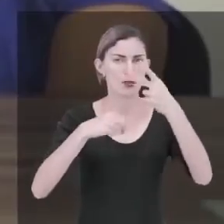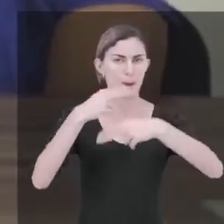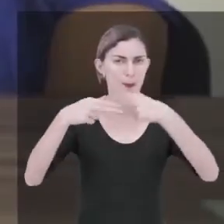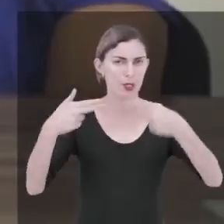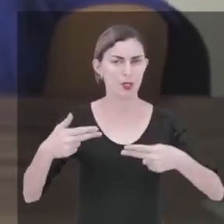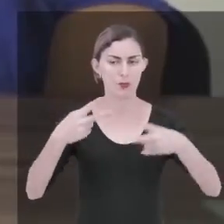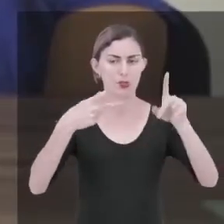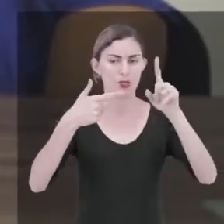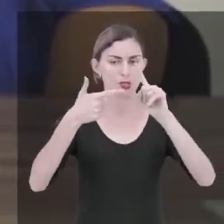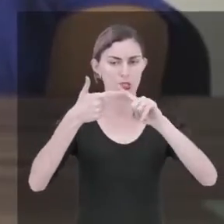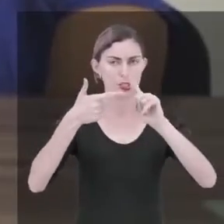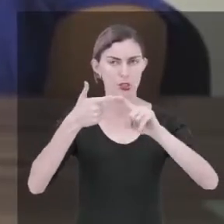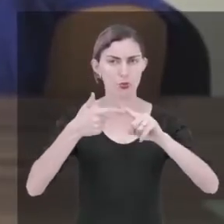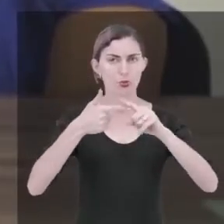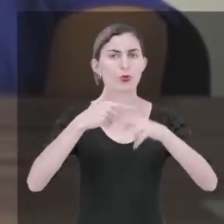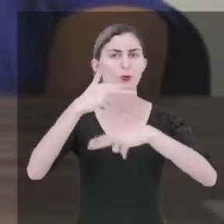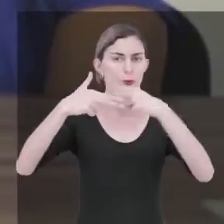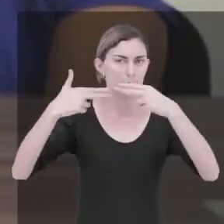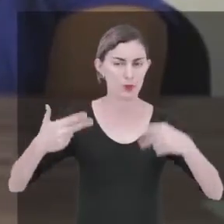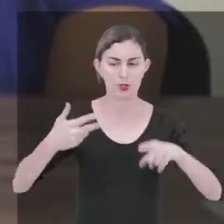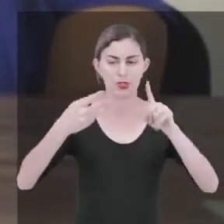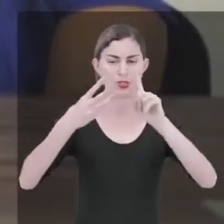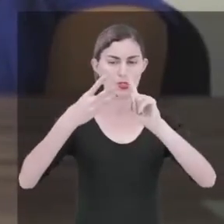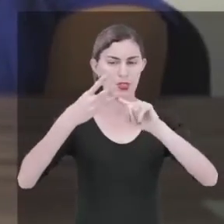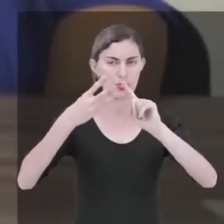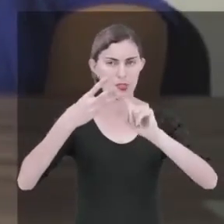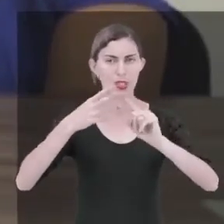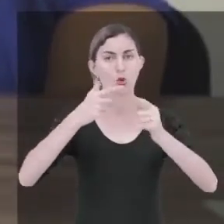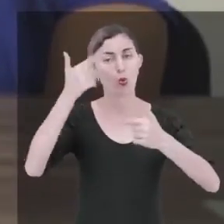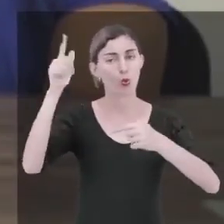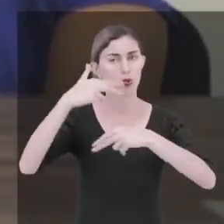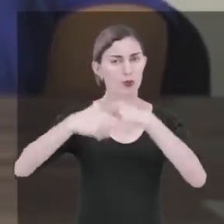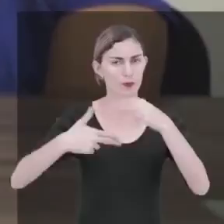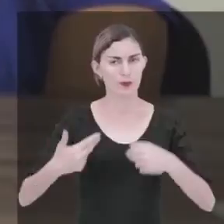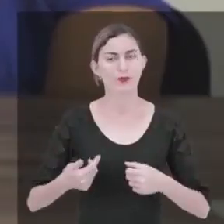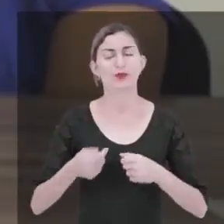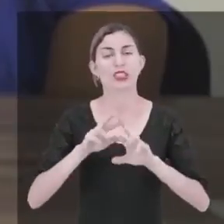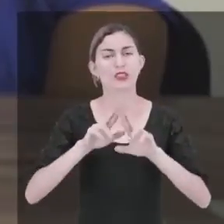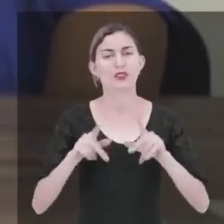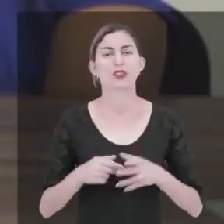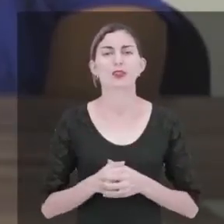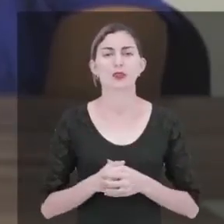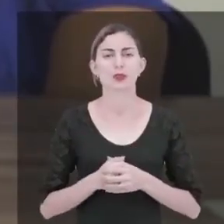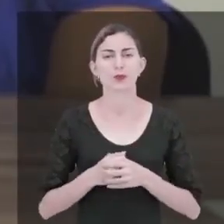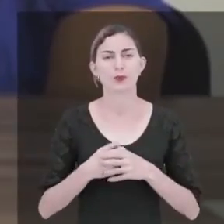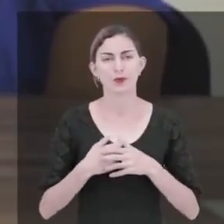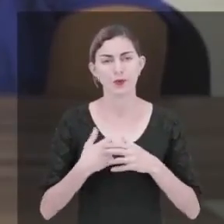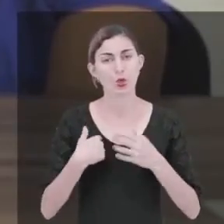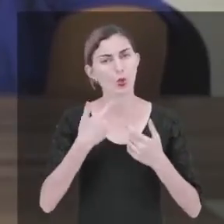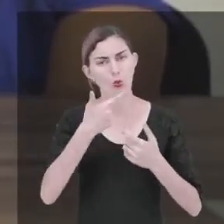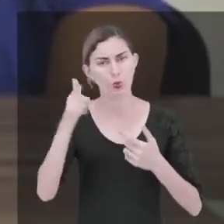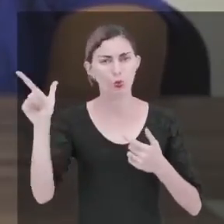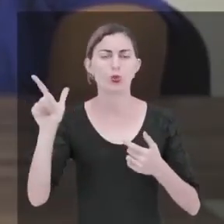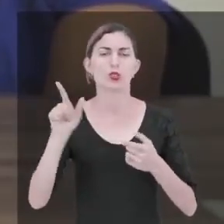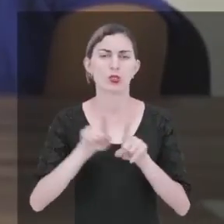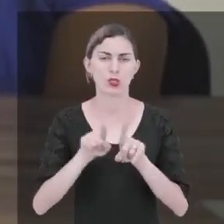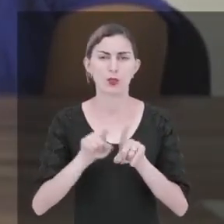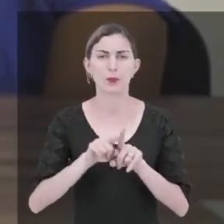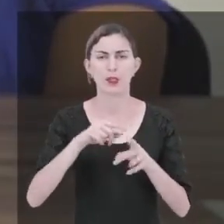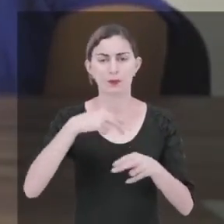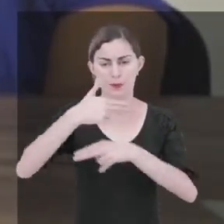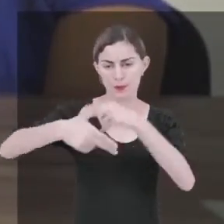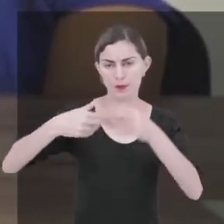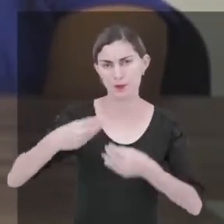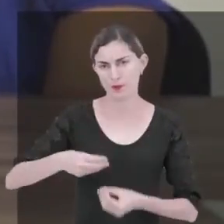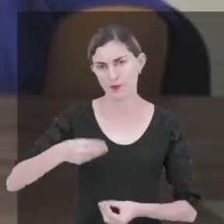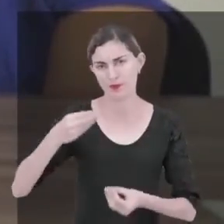este prêmio, o segundo lugar receberá aquele prêmio, o terceiro lugar receberá outro prêmio. Existe também outras situações